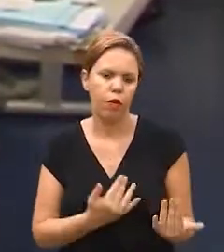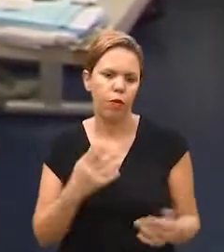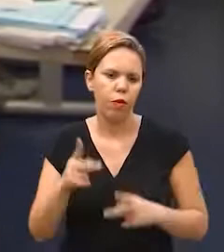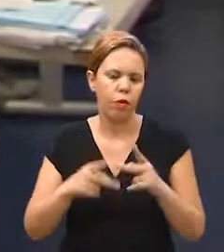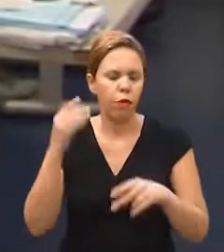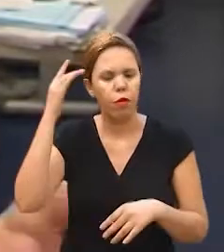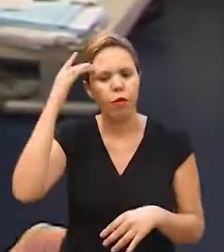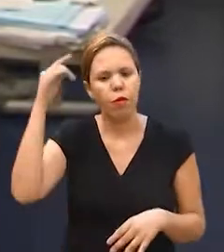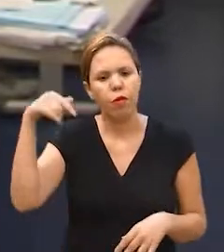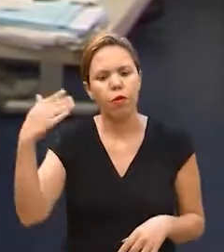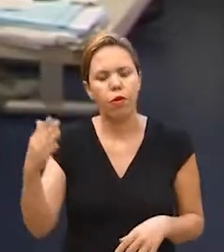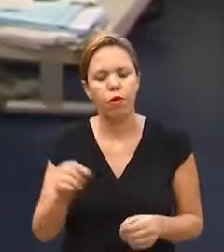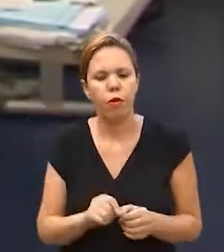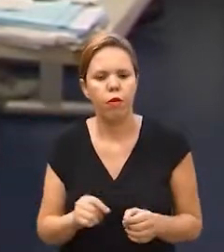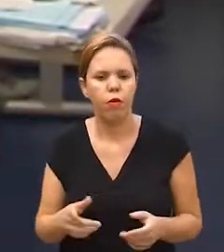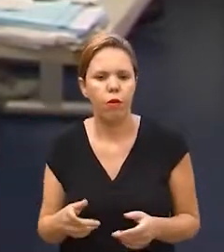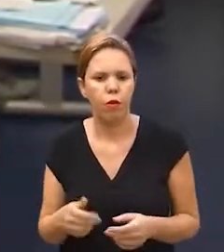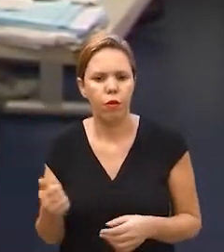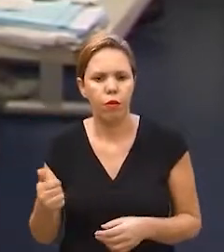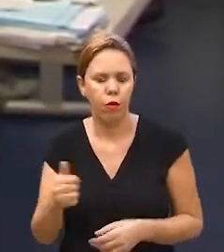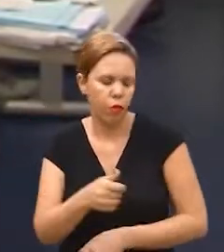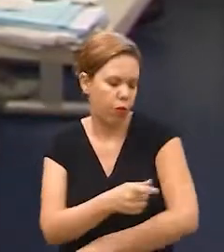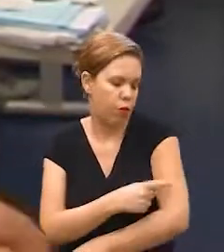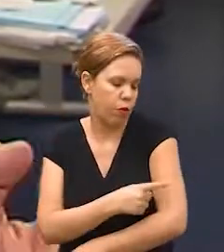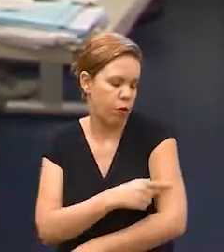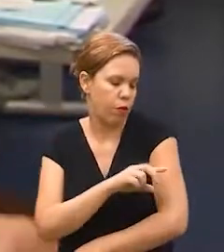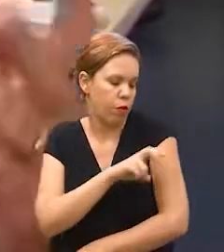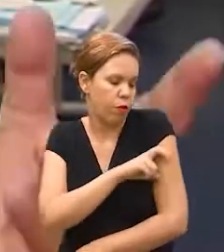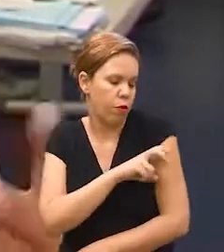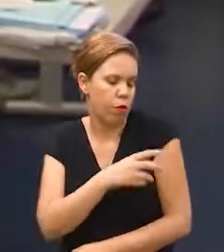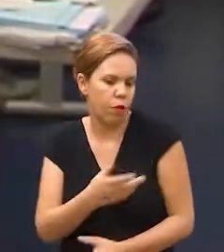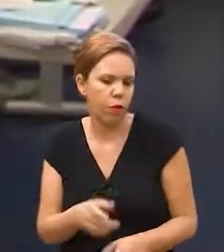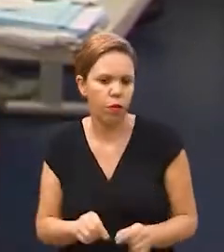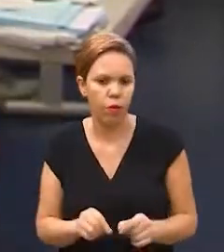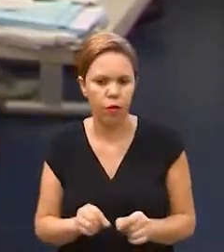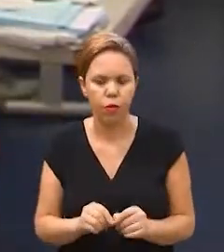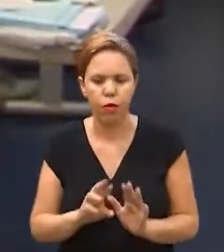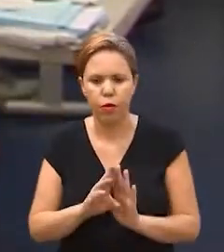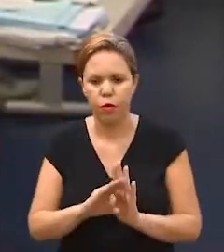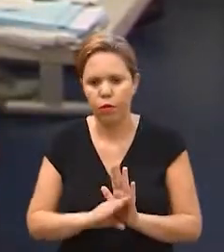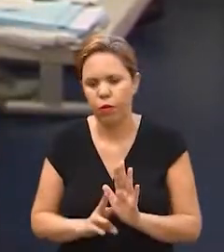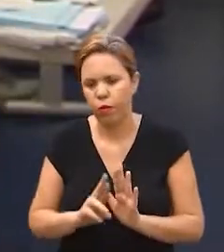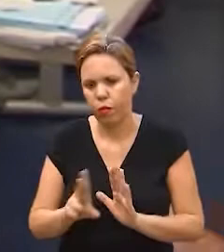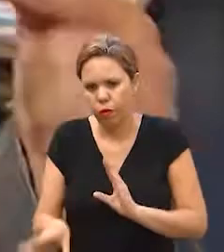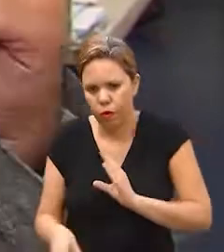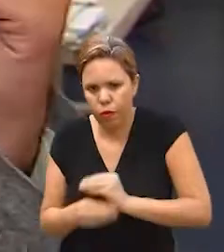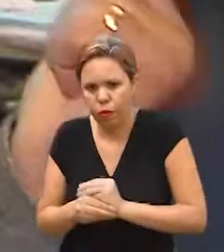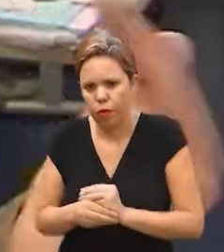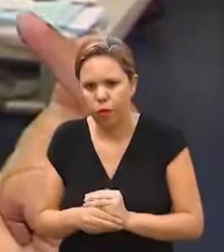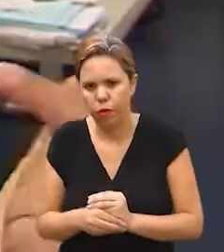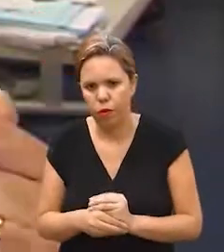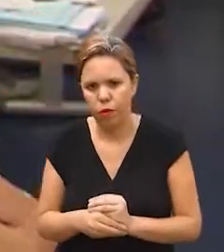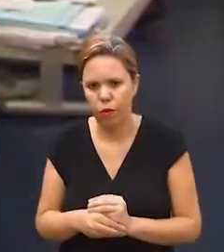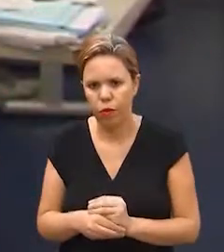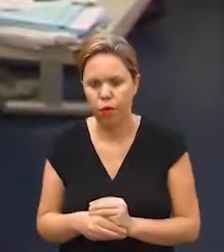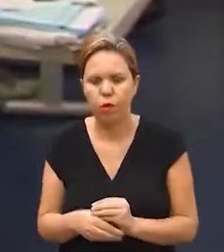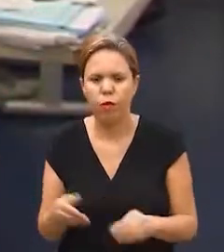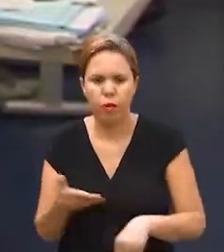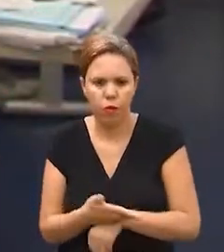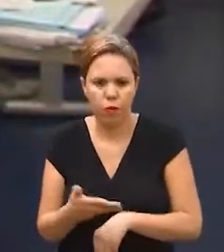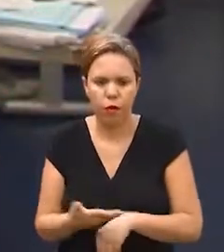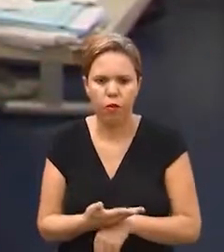adultos de alfabetização, do 1º ao 5º ano, nós temos outros programas também que complementam e passam a fazer